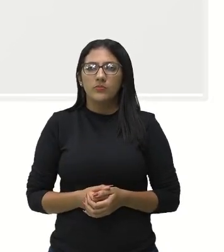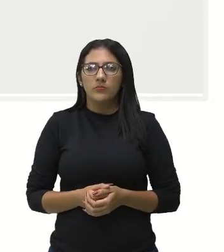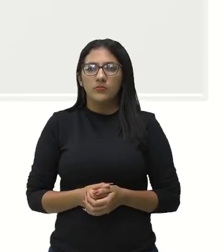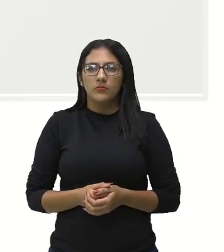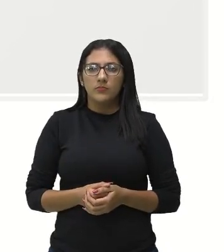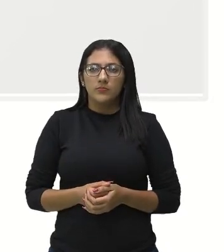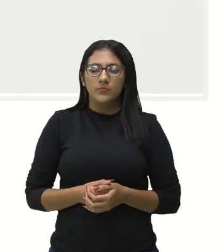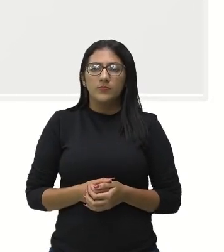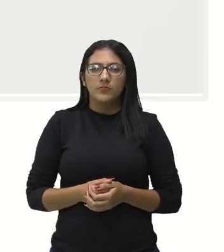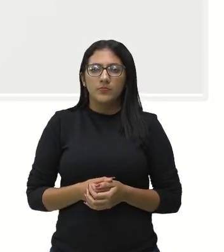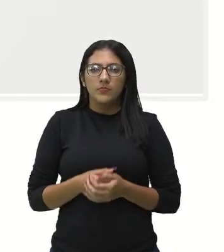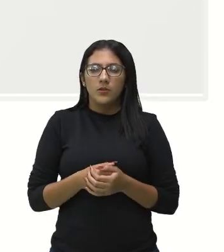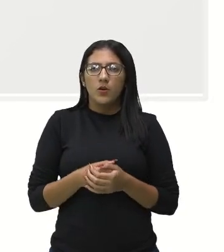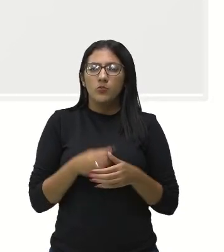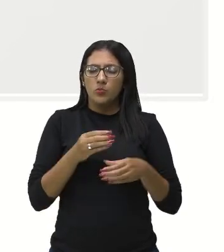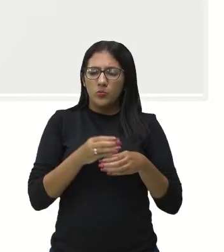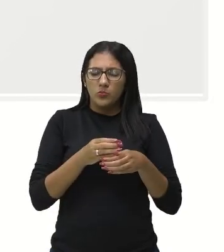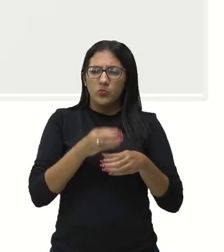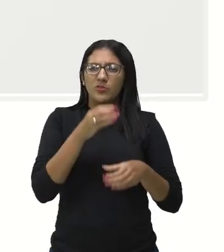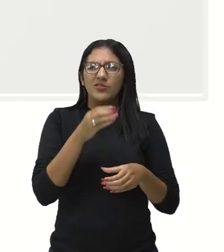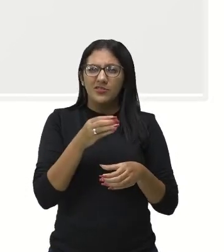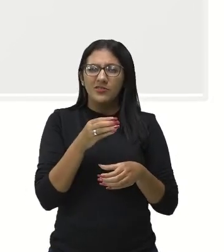É um cilindro, né?